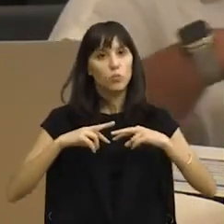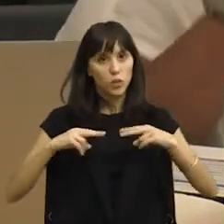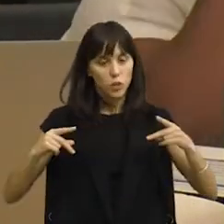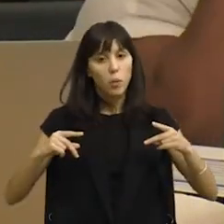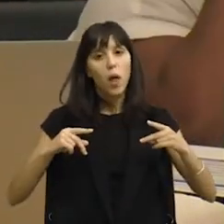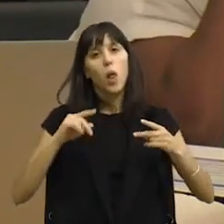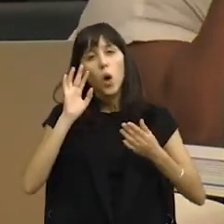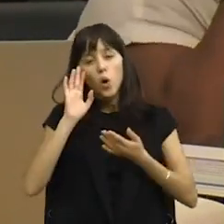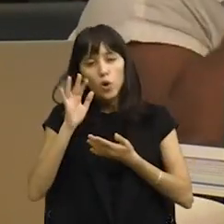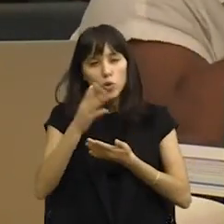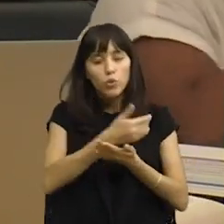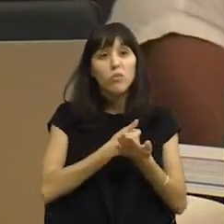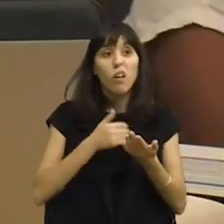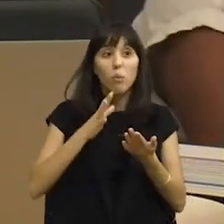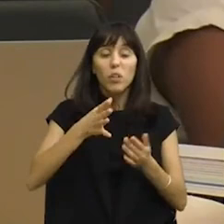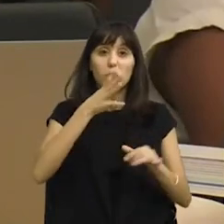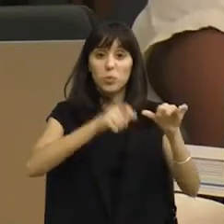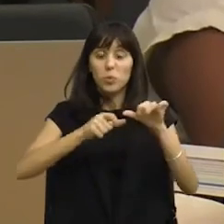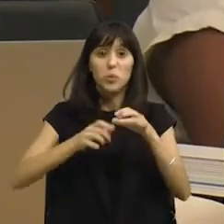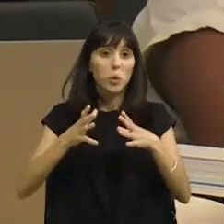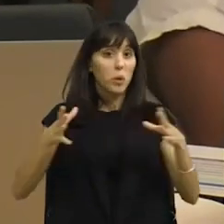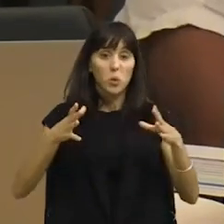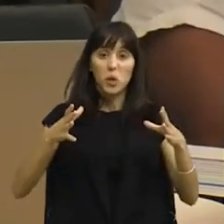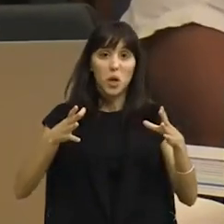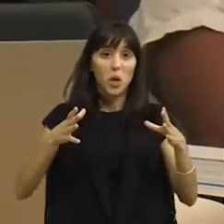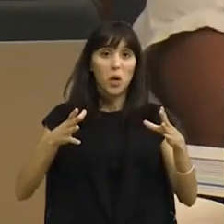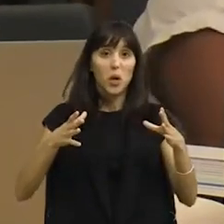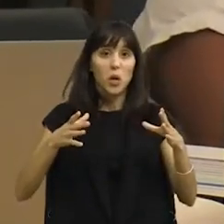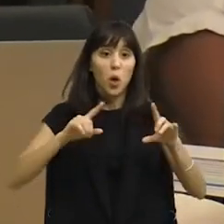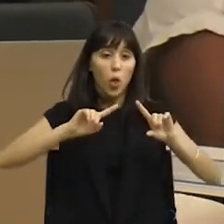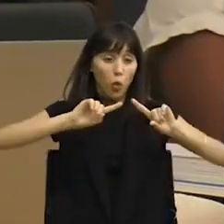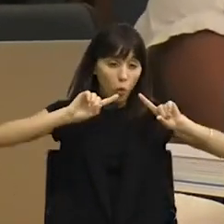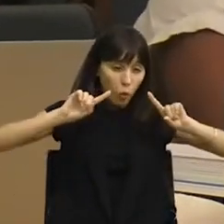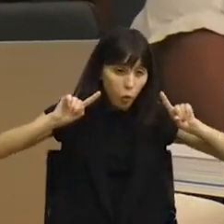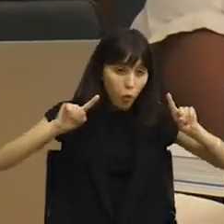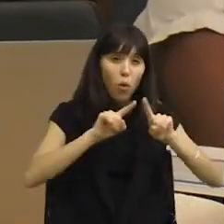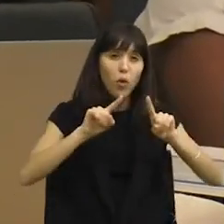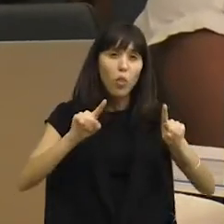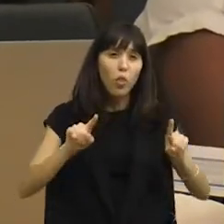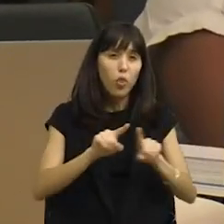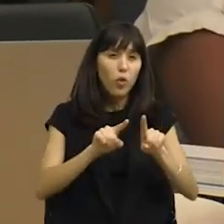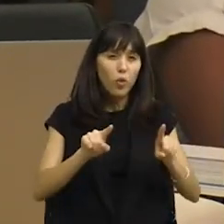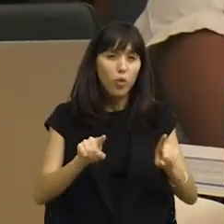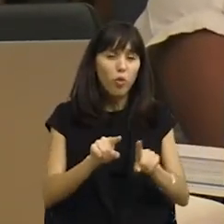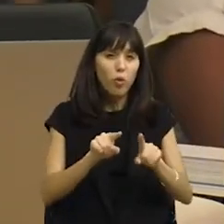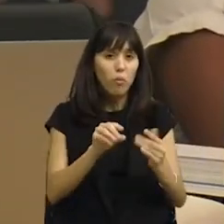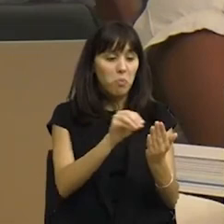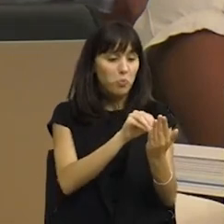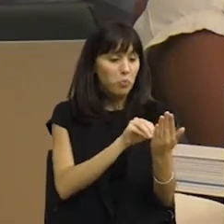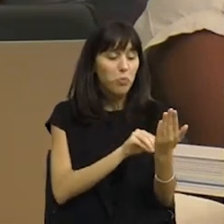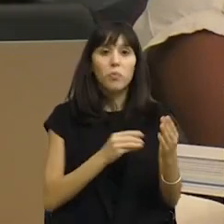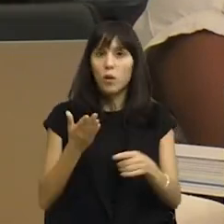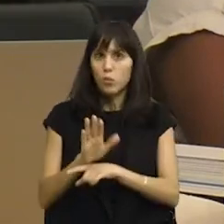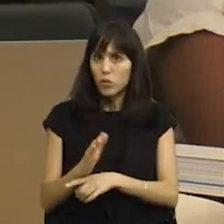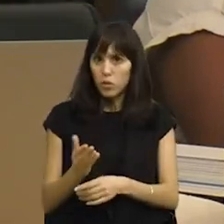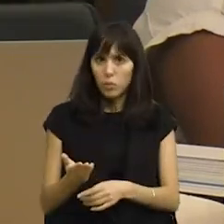auscultado, mas a maior parte das intervenções foram extremamente sumarizadas e resumidas no documento. E no que toca, por